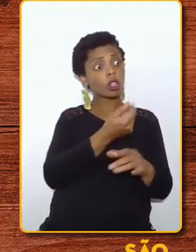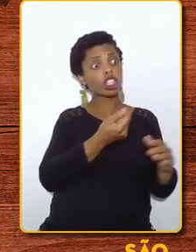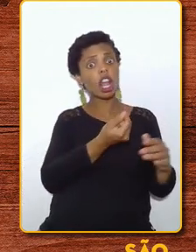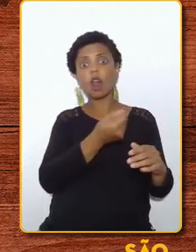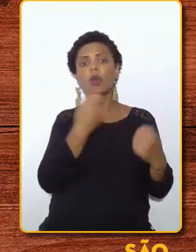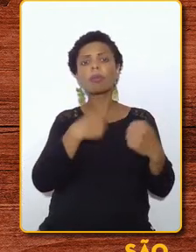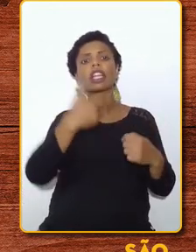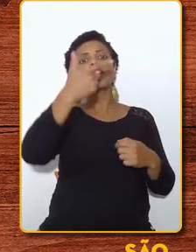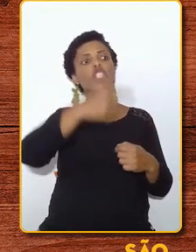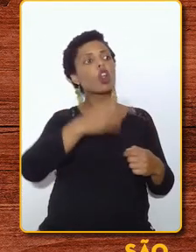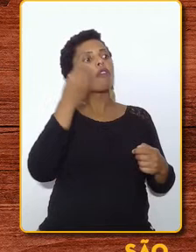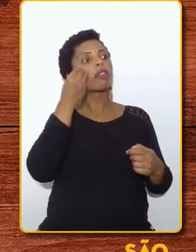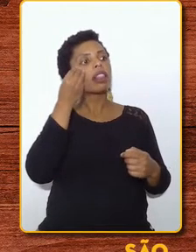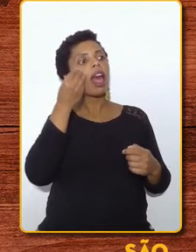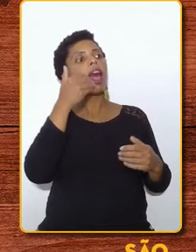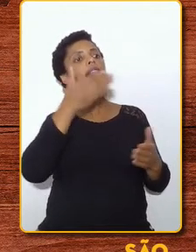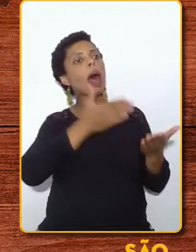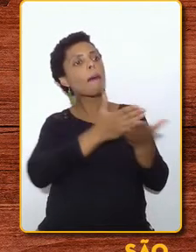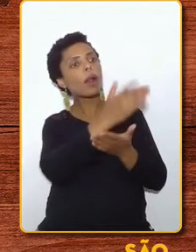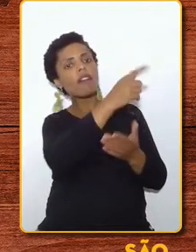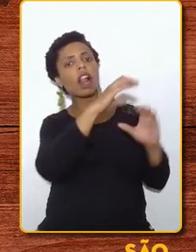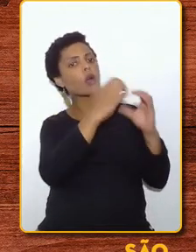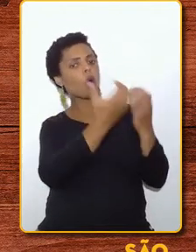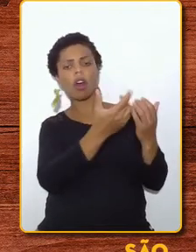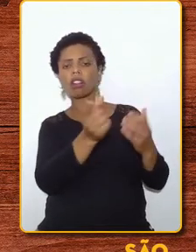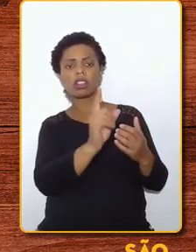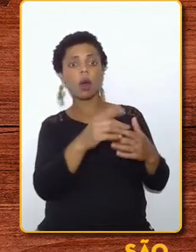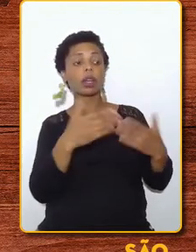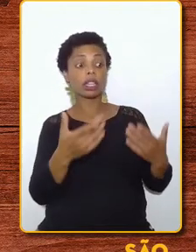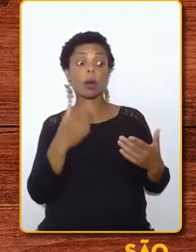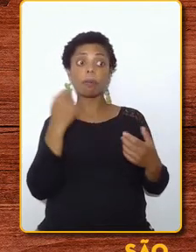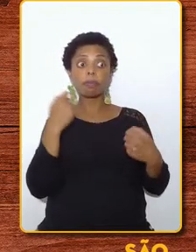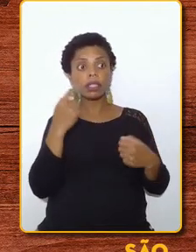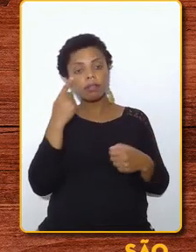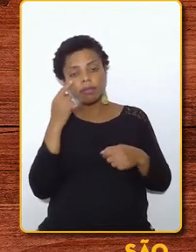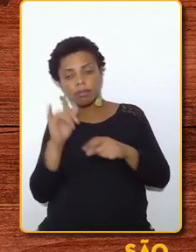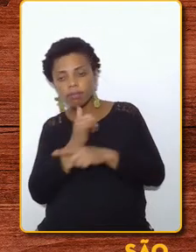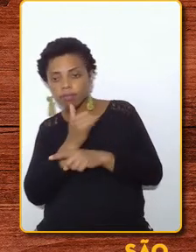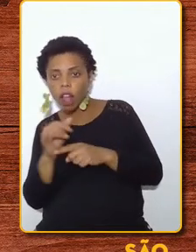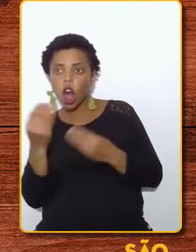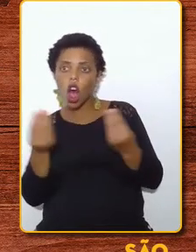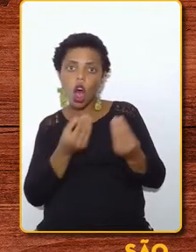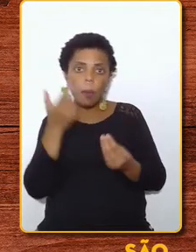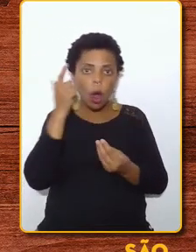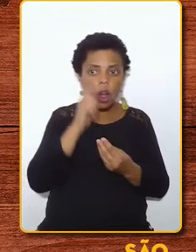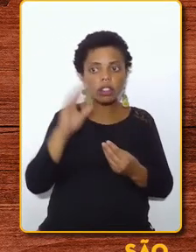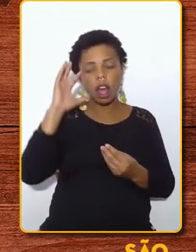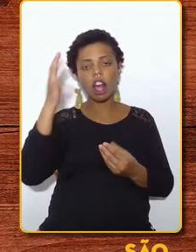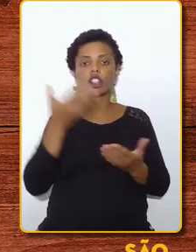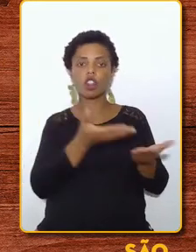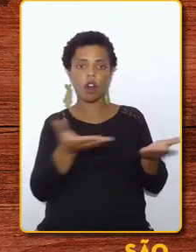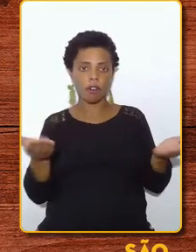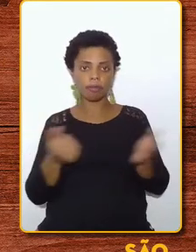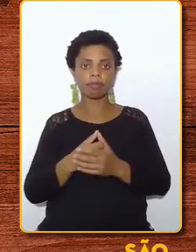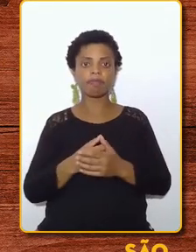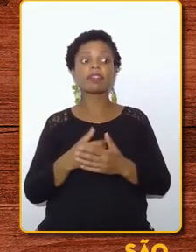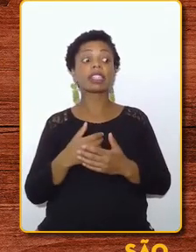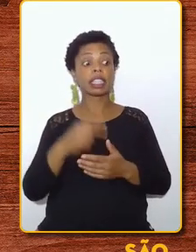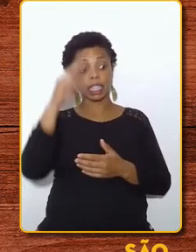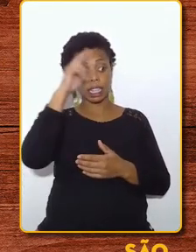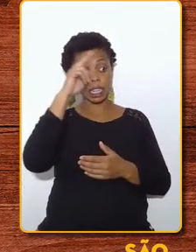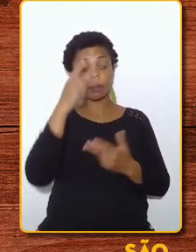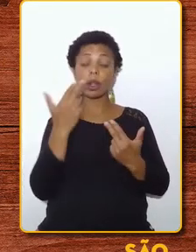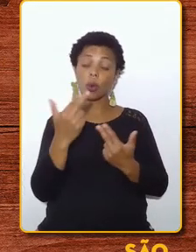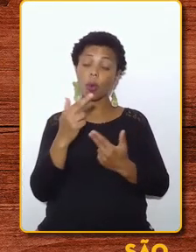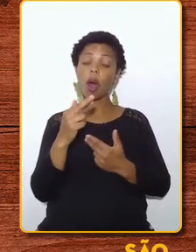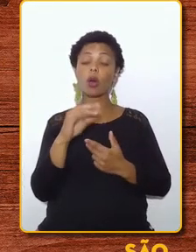Então, são essas brechas que nós temos que fazer. E lembrar, gente, que o João Paulo disse bem,